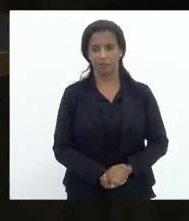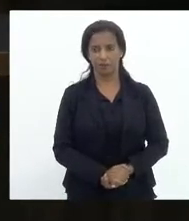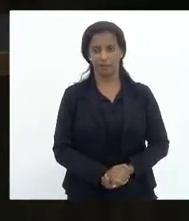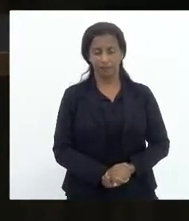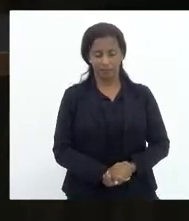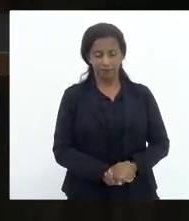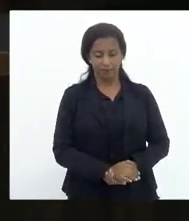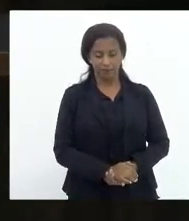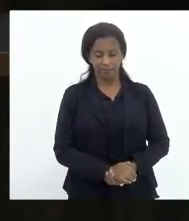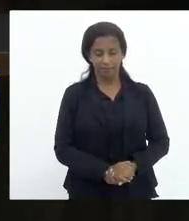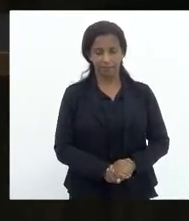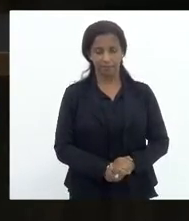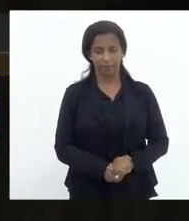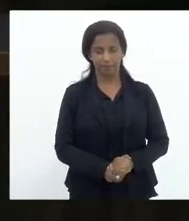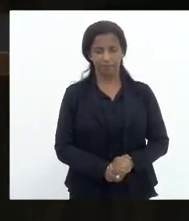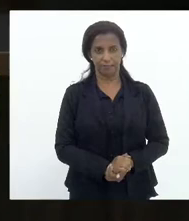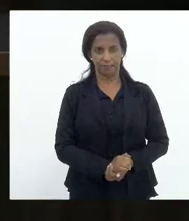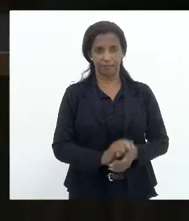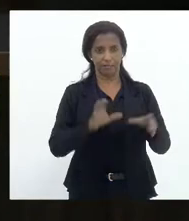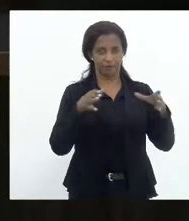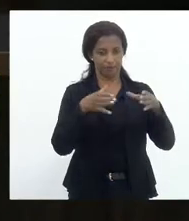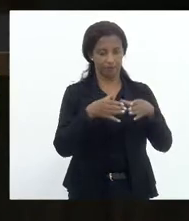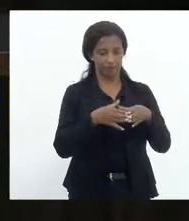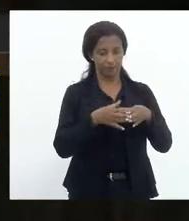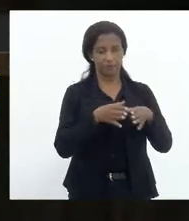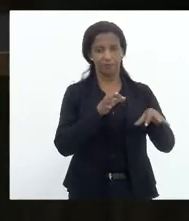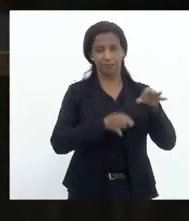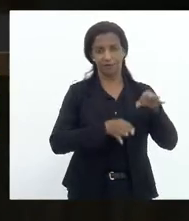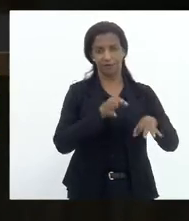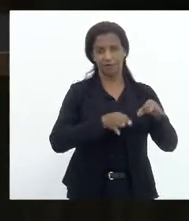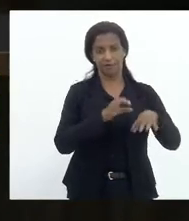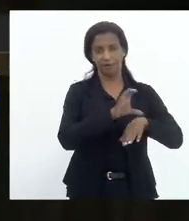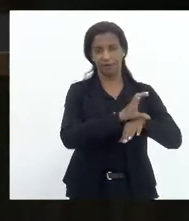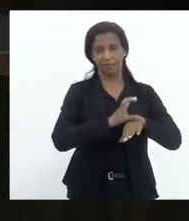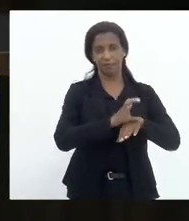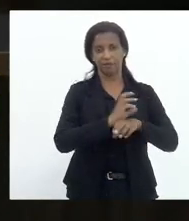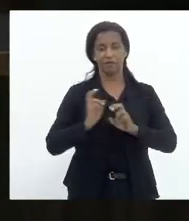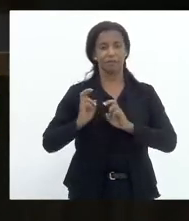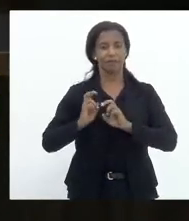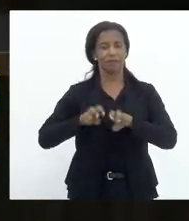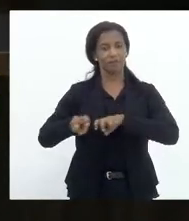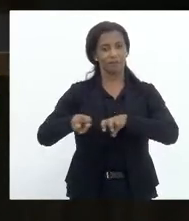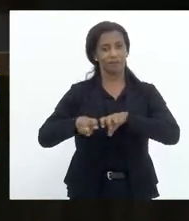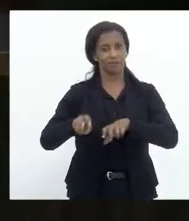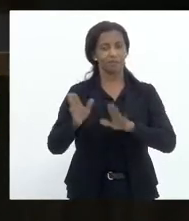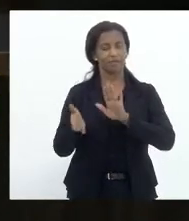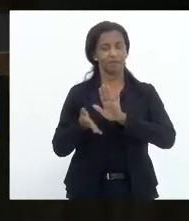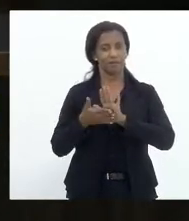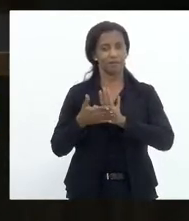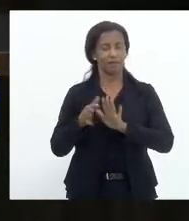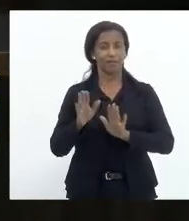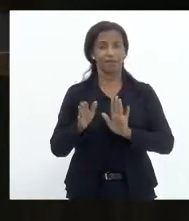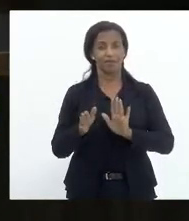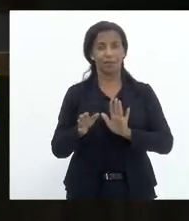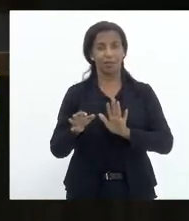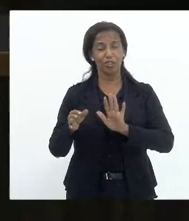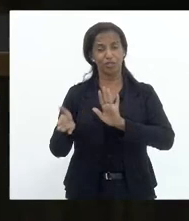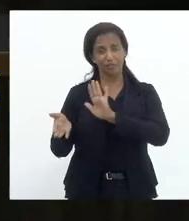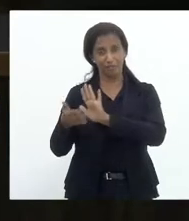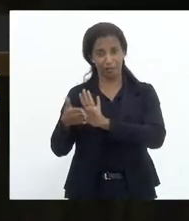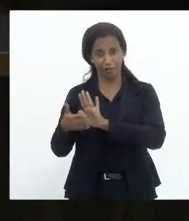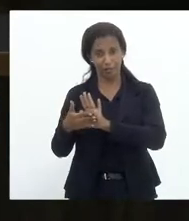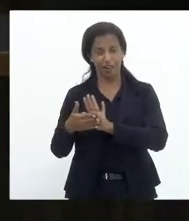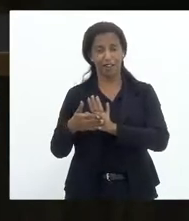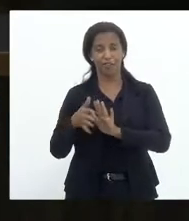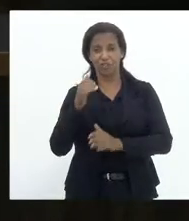os pareceres da comissão de condições pela condicionalidade transporte favorável de segurança publicação de polícia favorável de Minas e